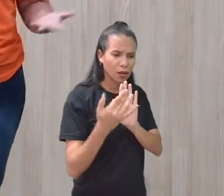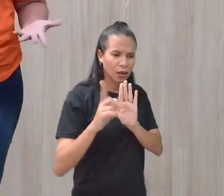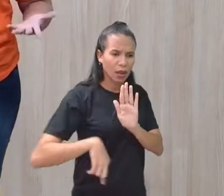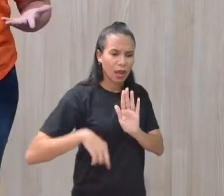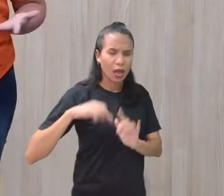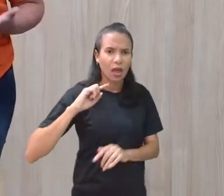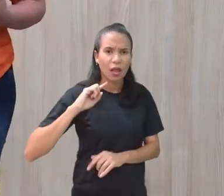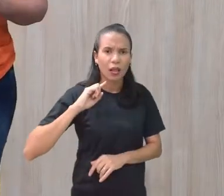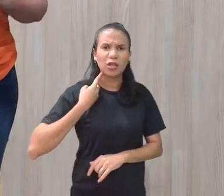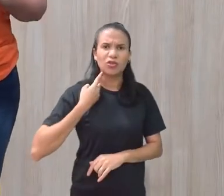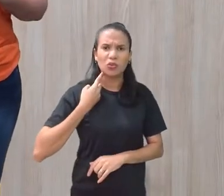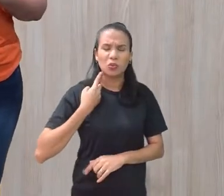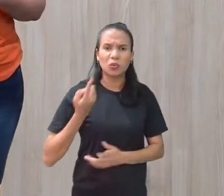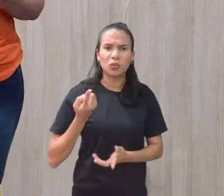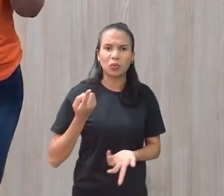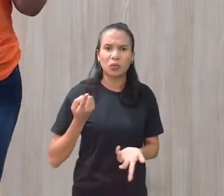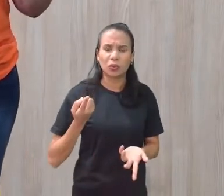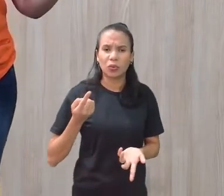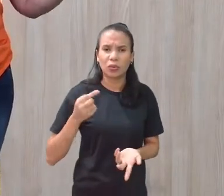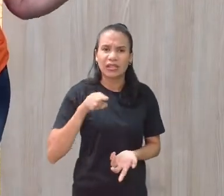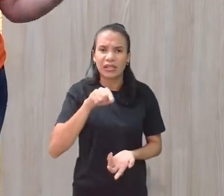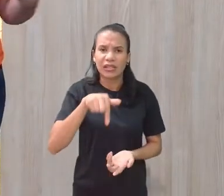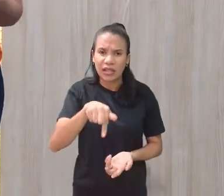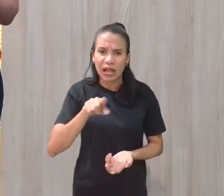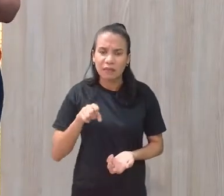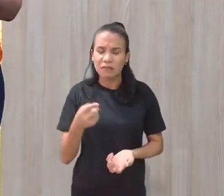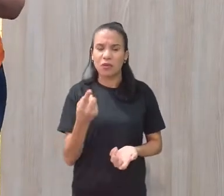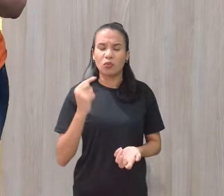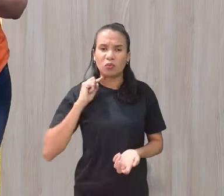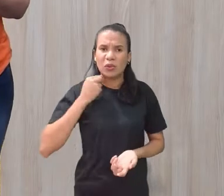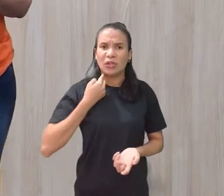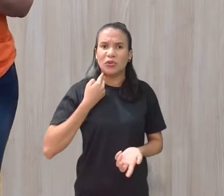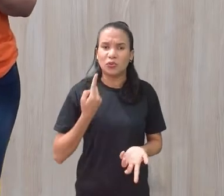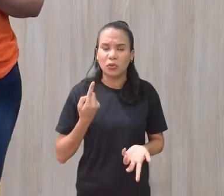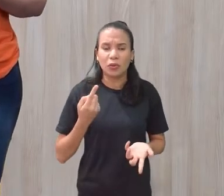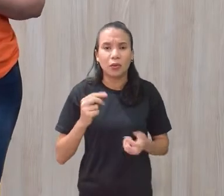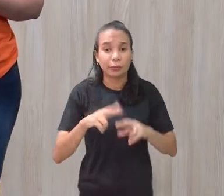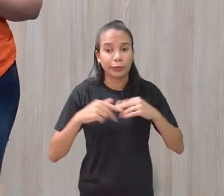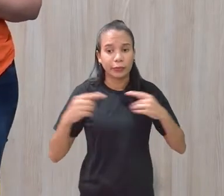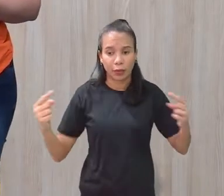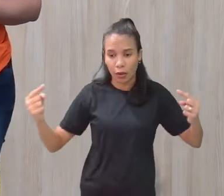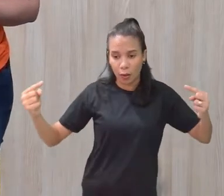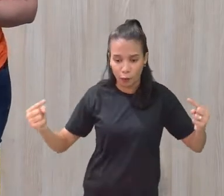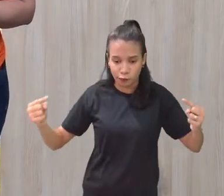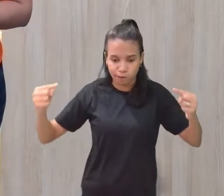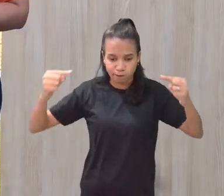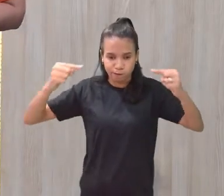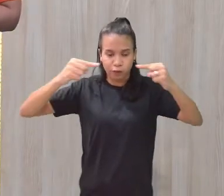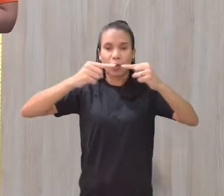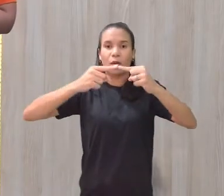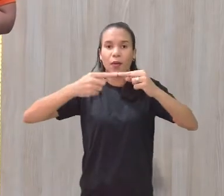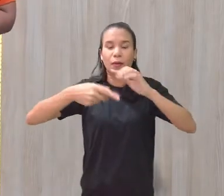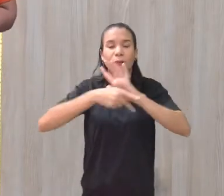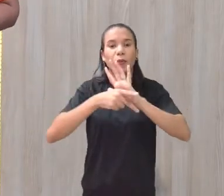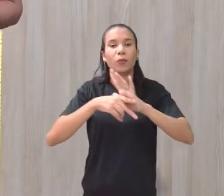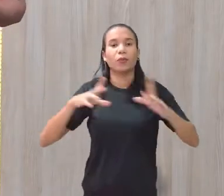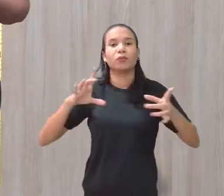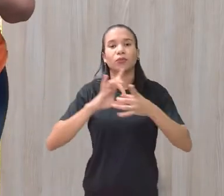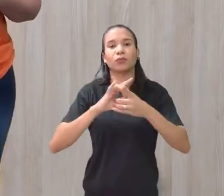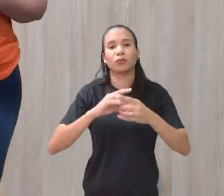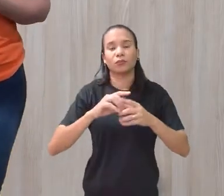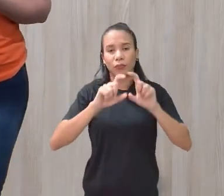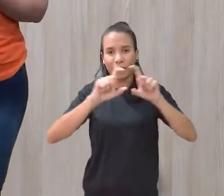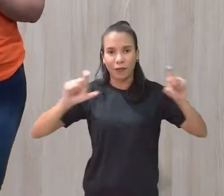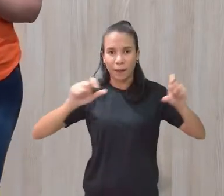de lixo. E aí faz relação direta com o ditado popular que a gente trouxe